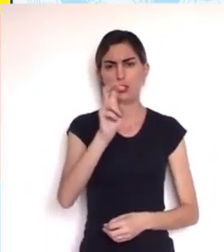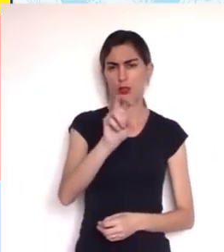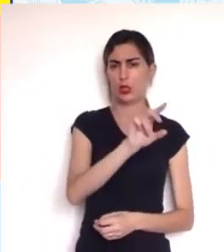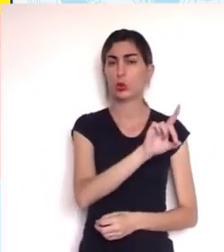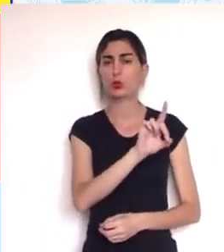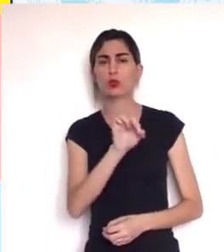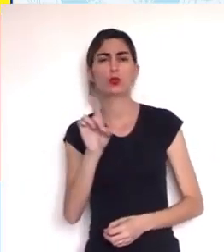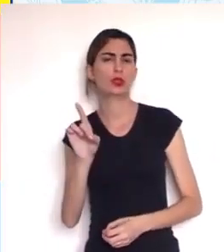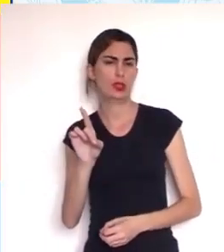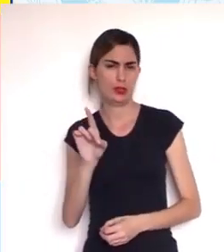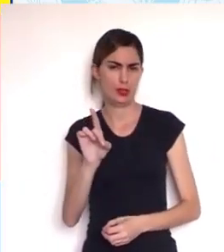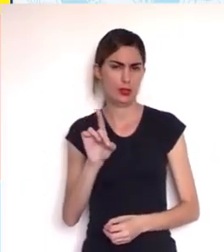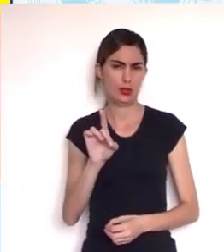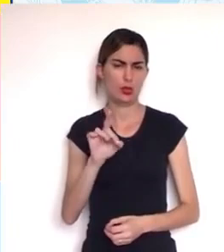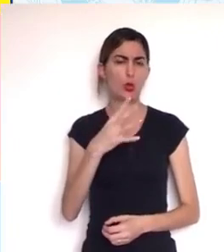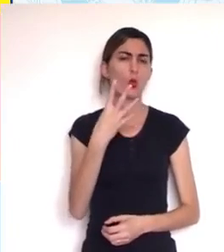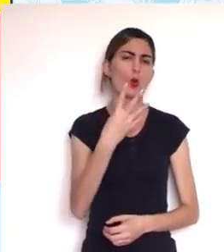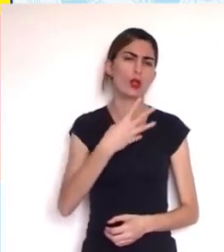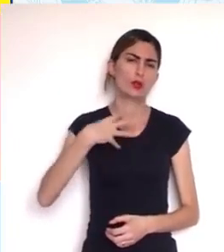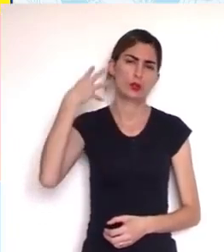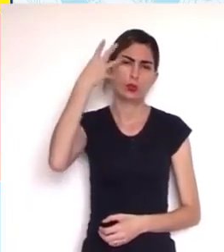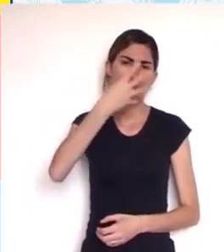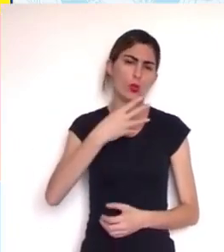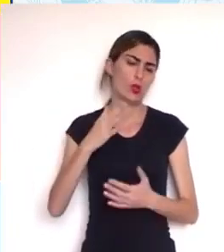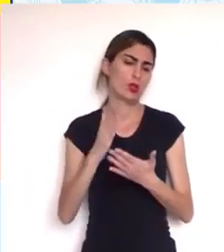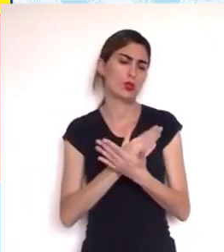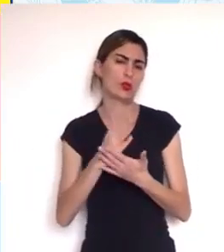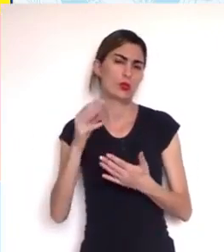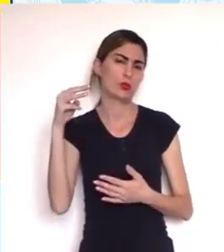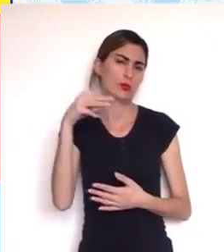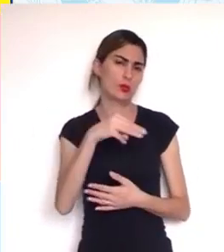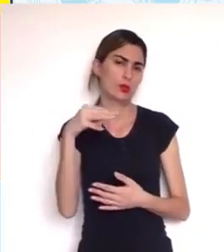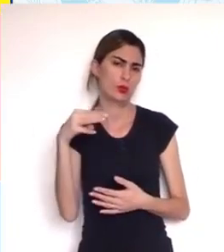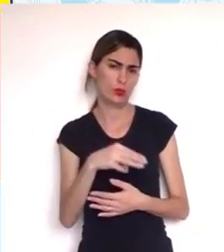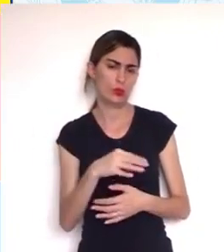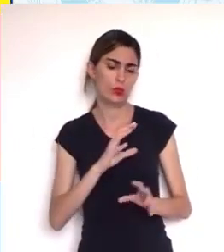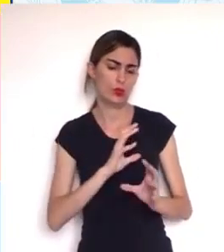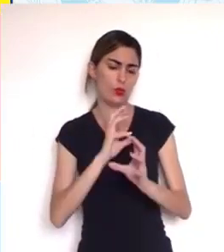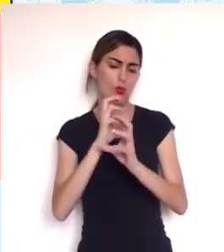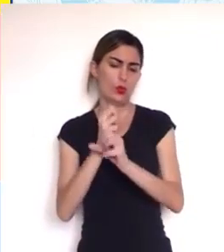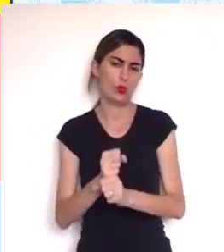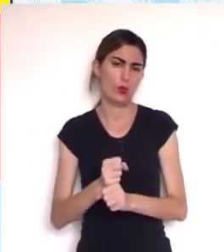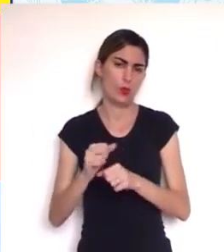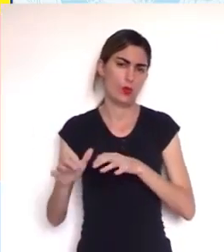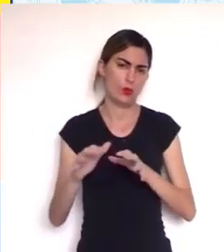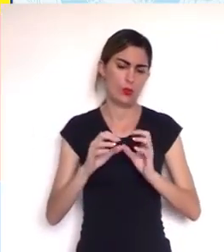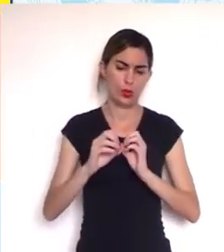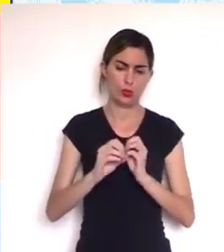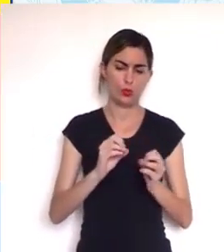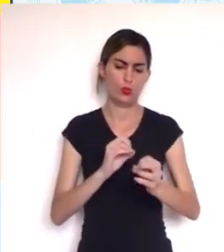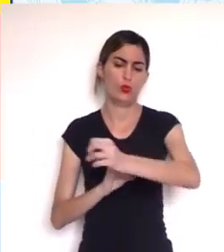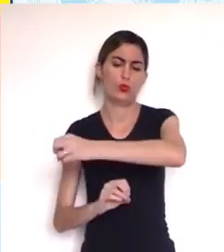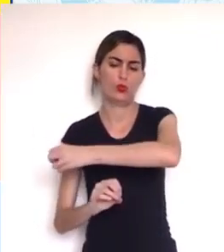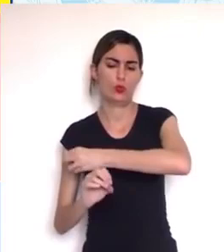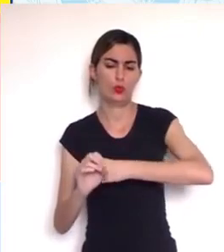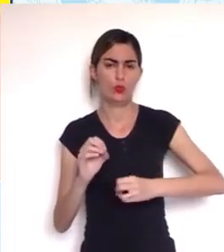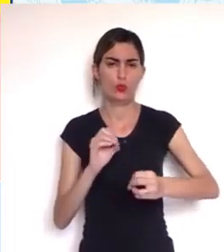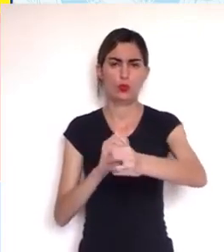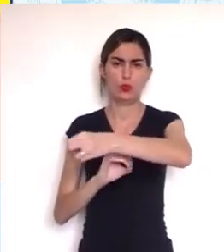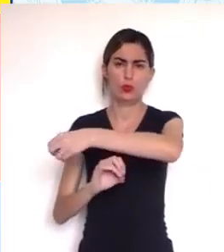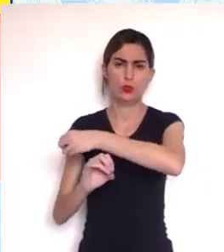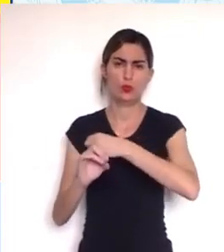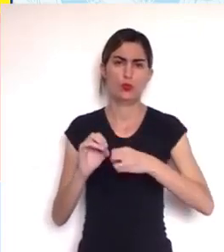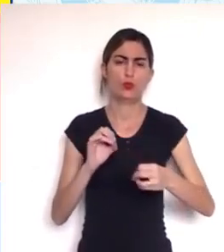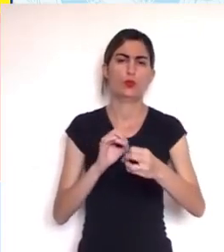365 dias e 4 horas e alguns minutos para completar esse movimento. Esse